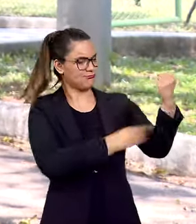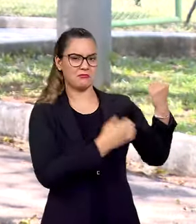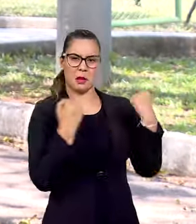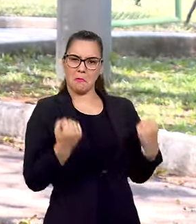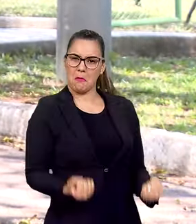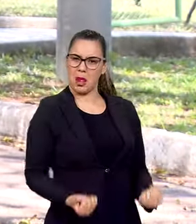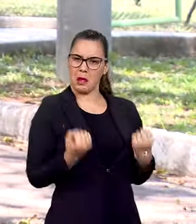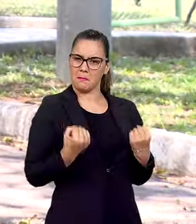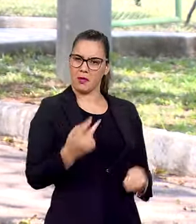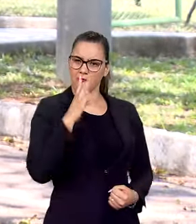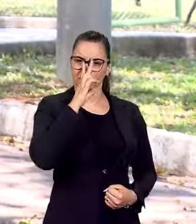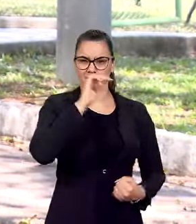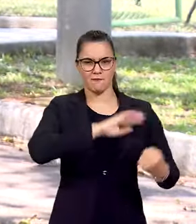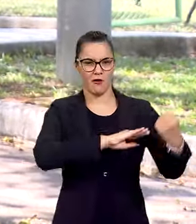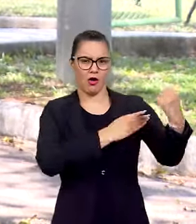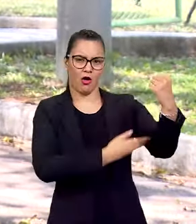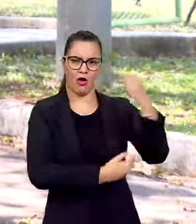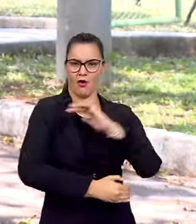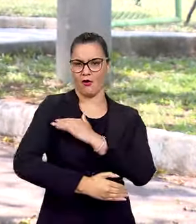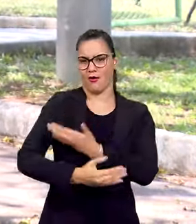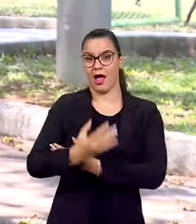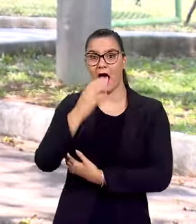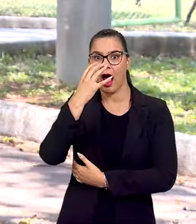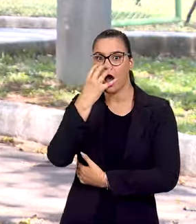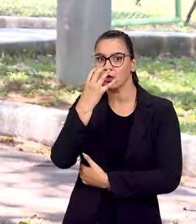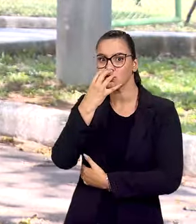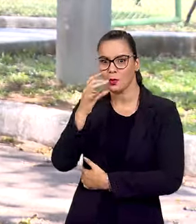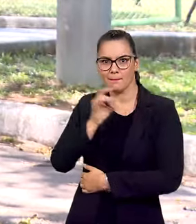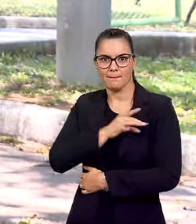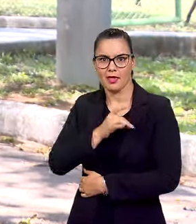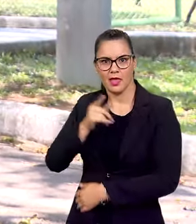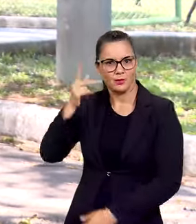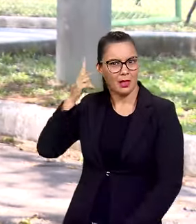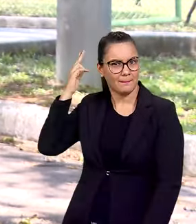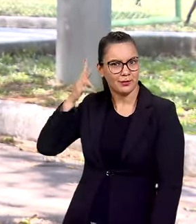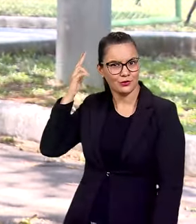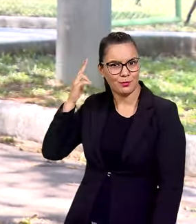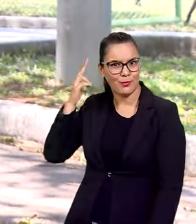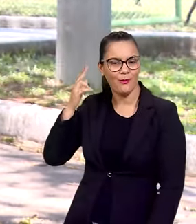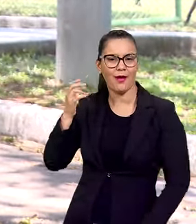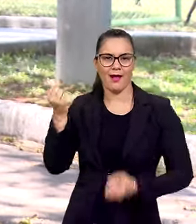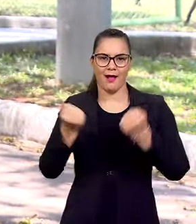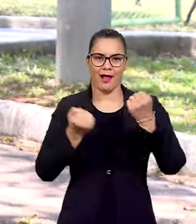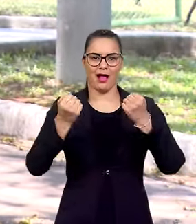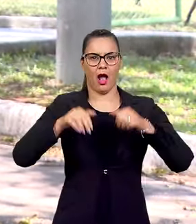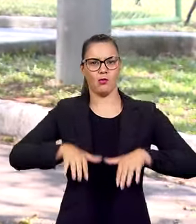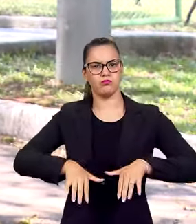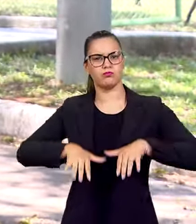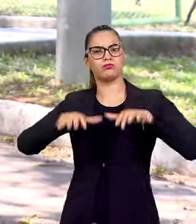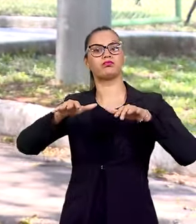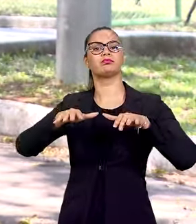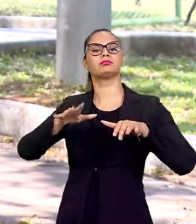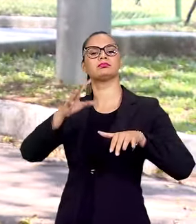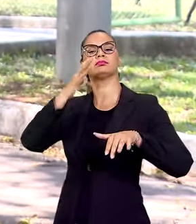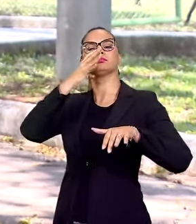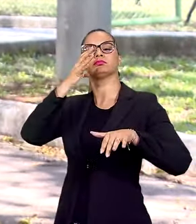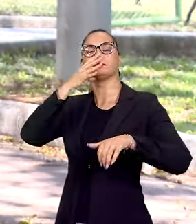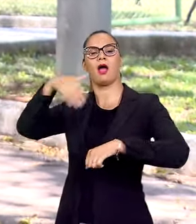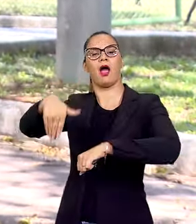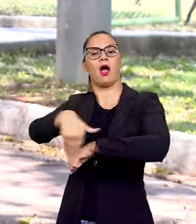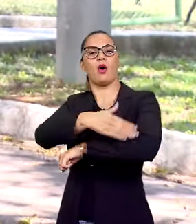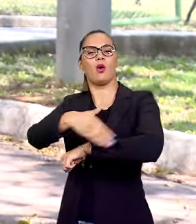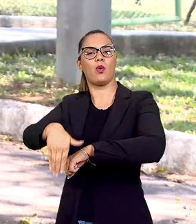força. Academia, ficar fortão, cachorros desses que dão medo, tipo pitbull, carros 4x4